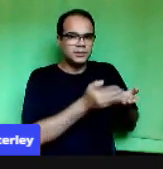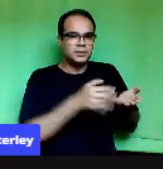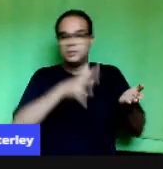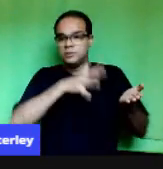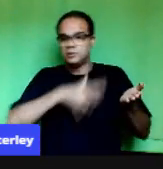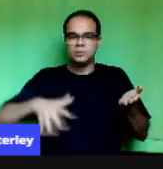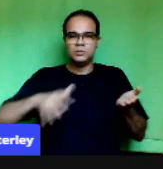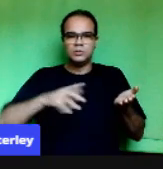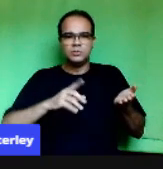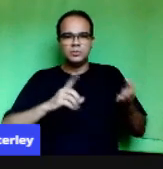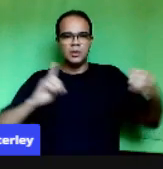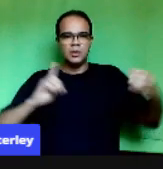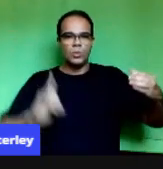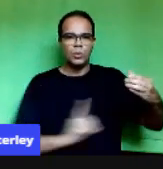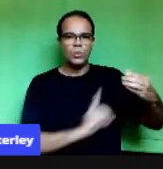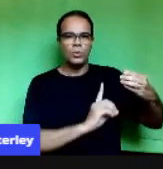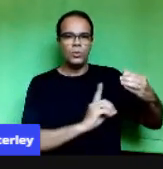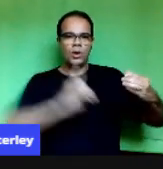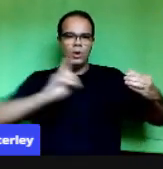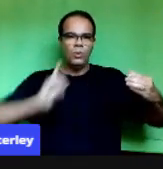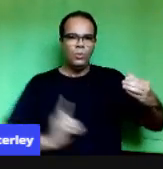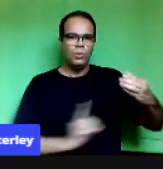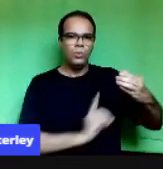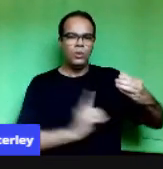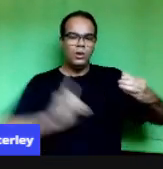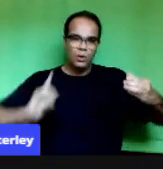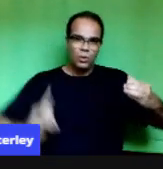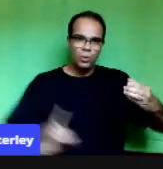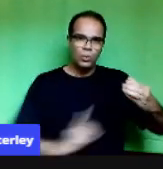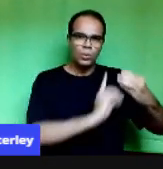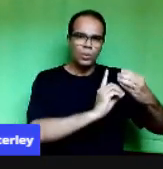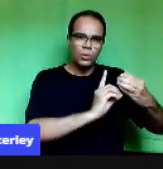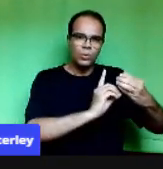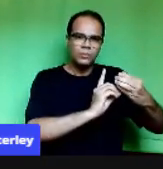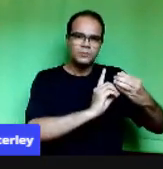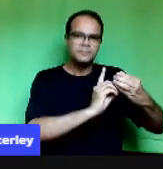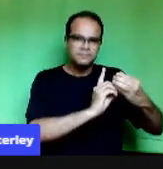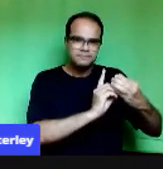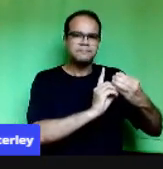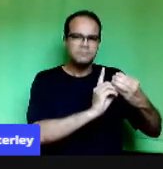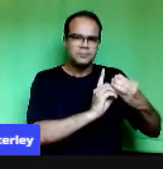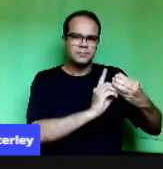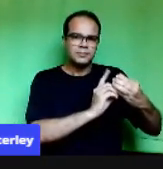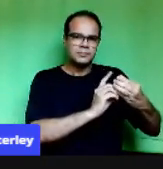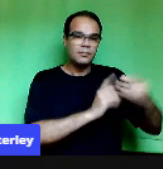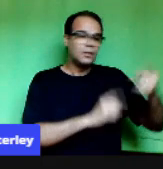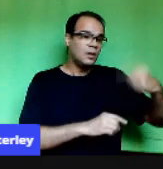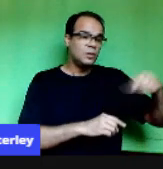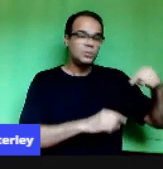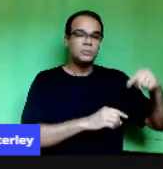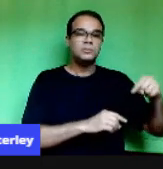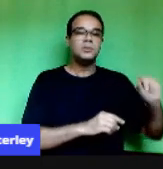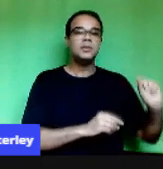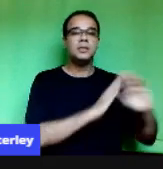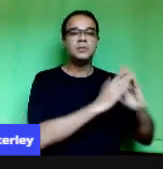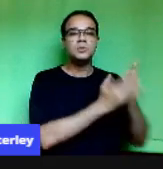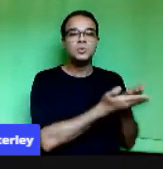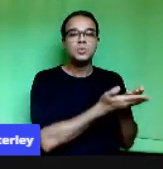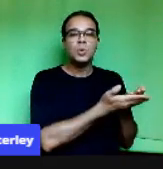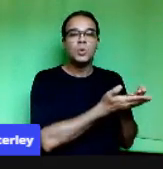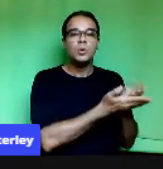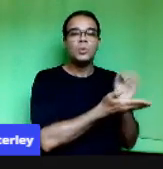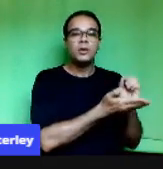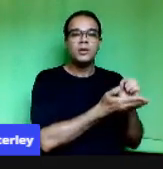que sempre tem que estar pronta para escutar, para dialogar, para respeitar e estimular. E quando eu falo